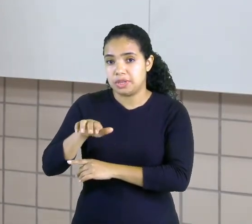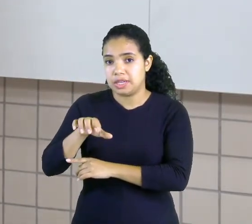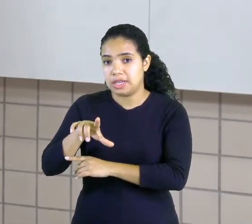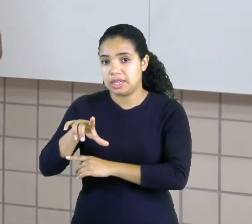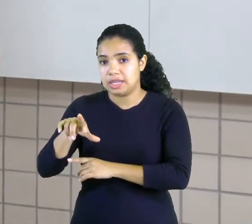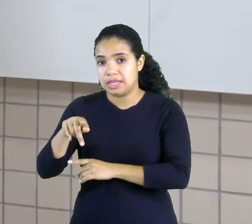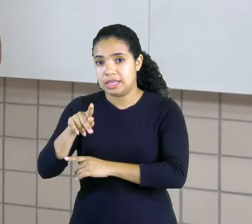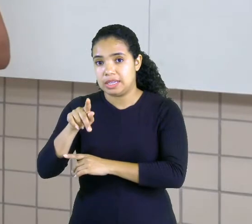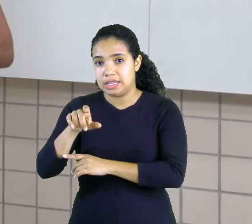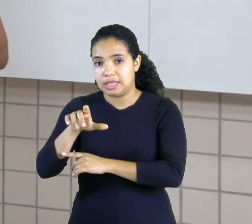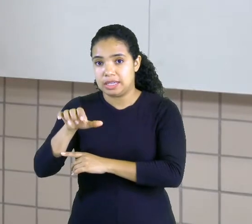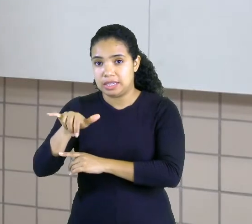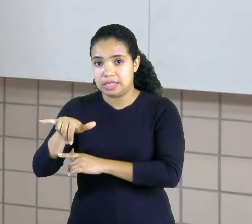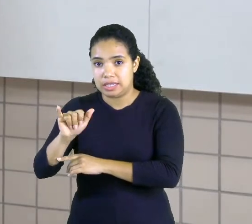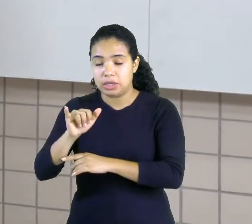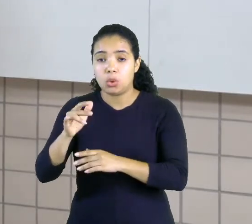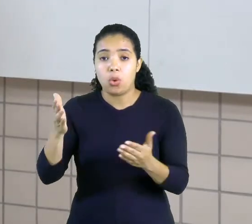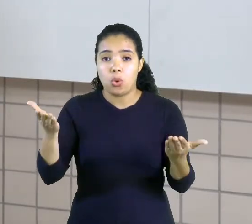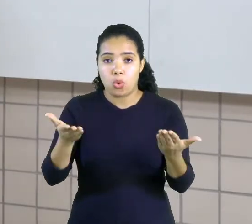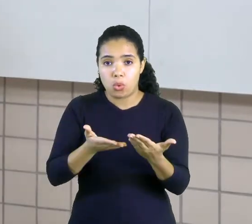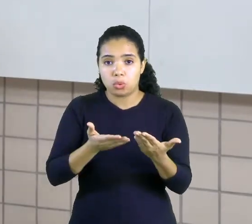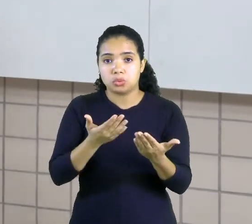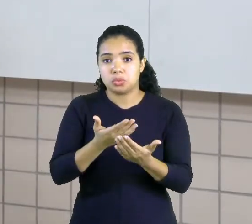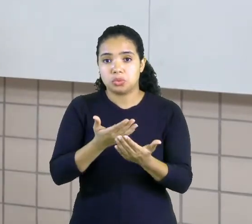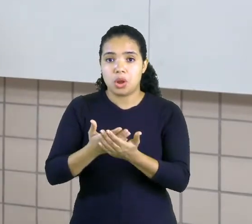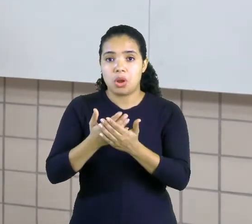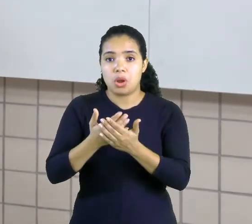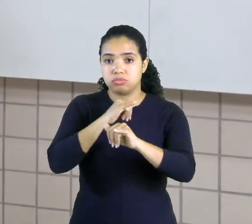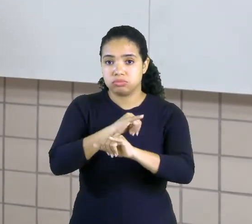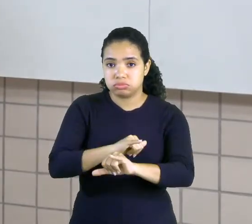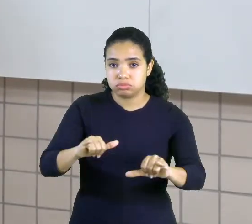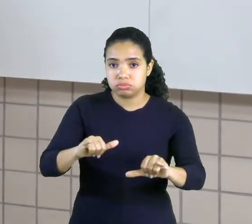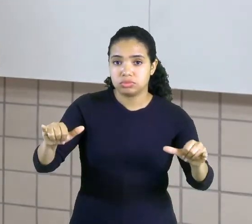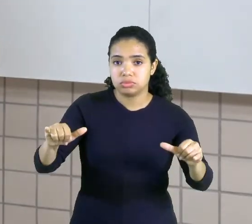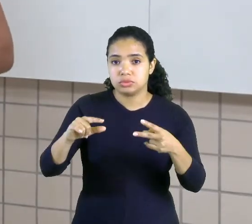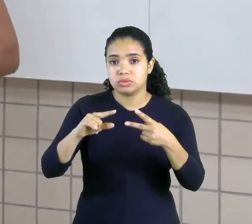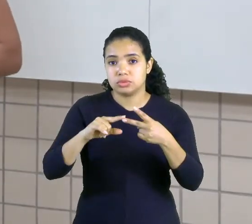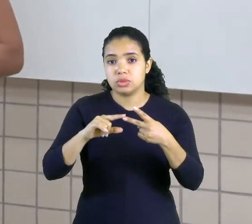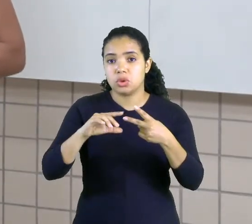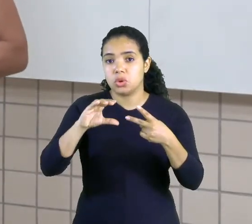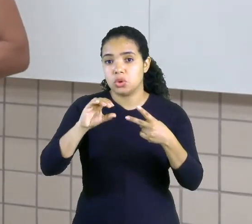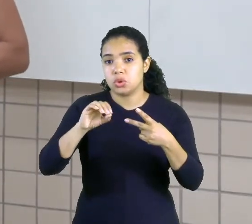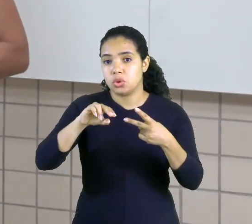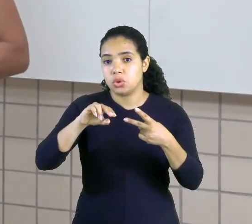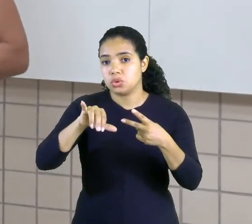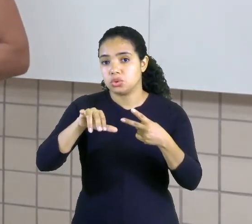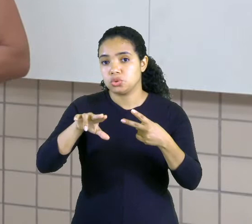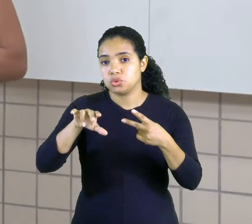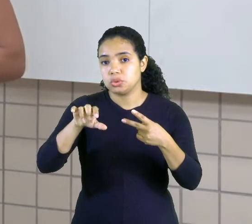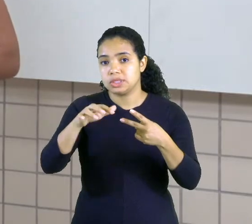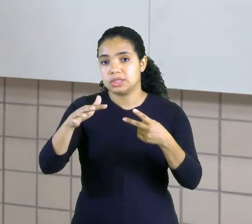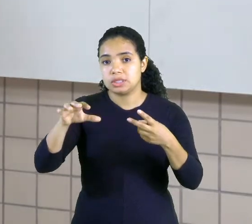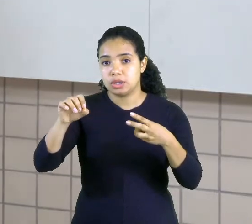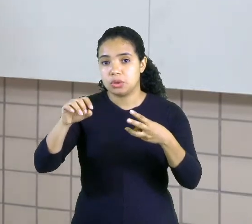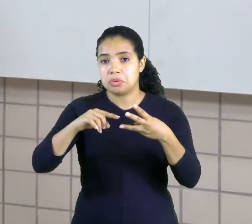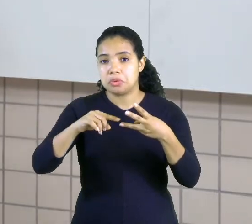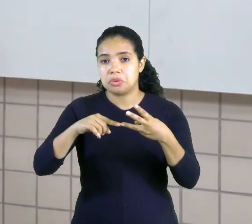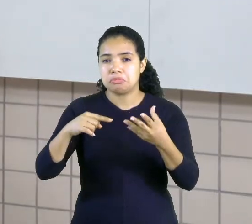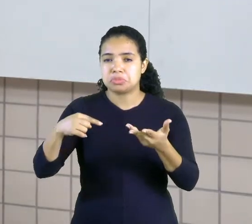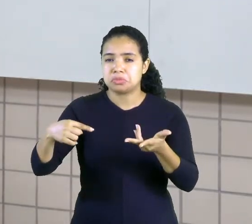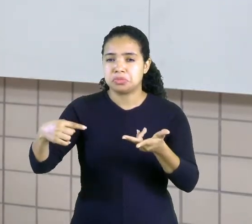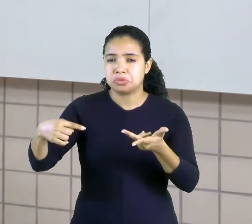nossos objetos de conhecimento são gênero notícia, conjunção e a classificação das